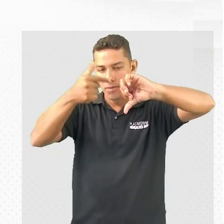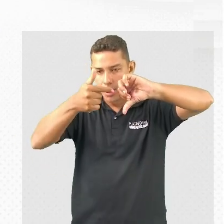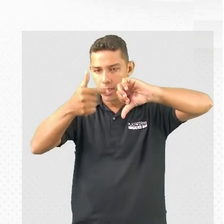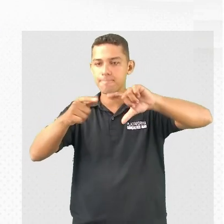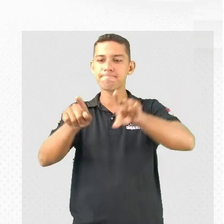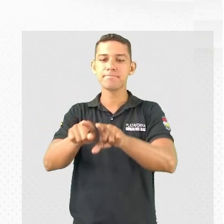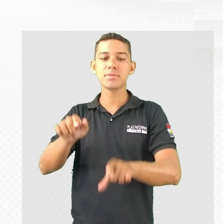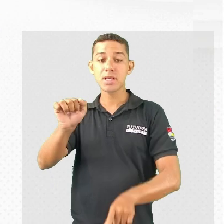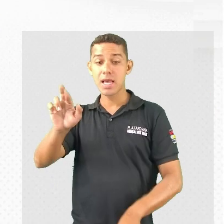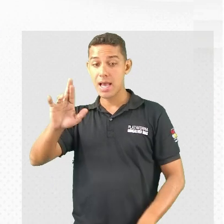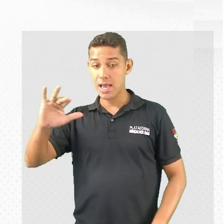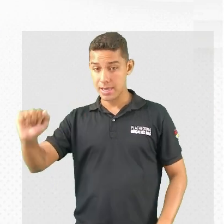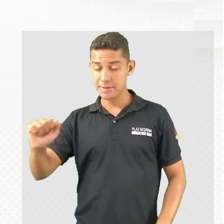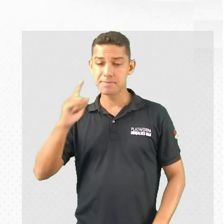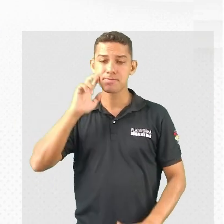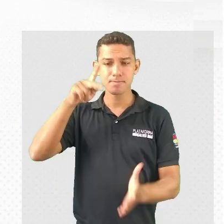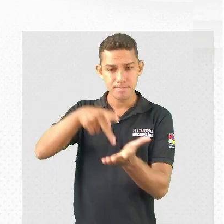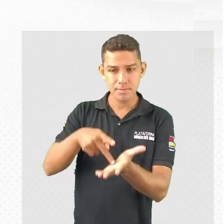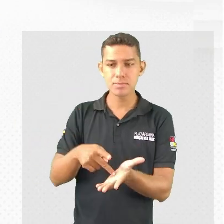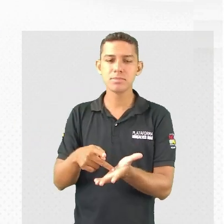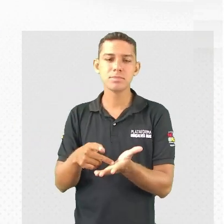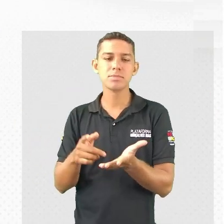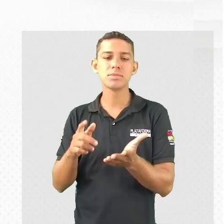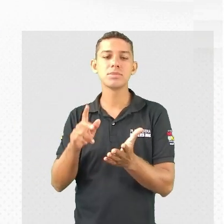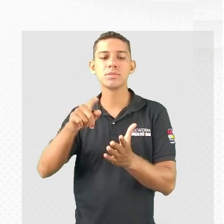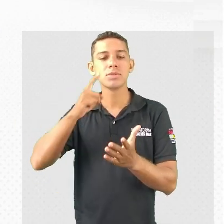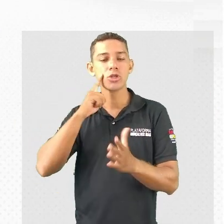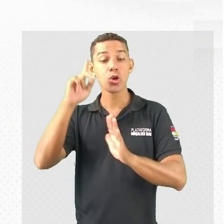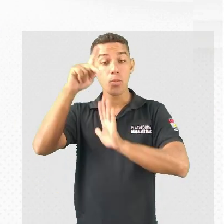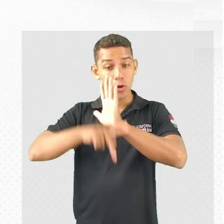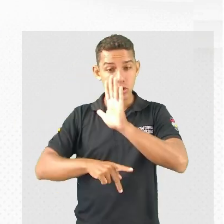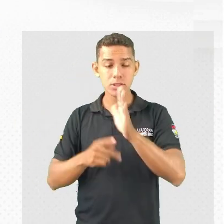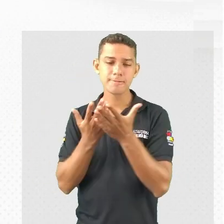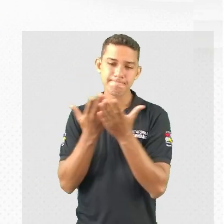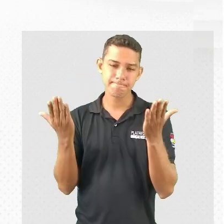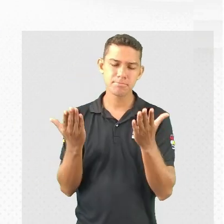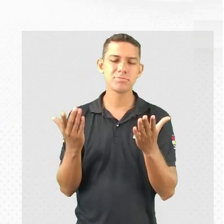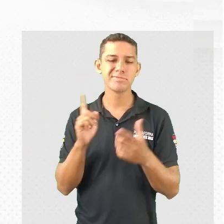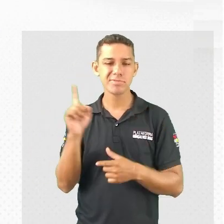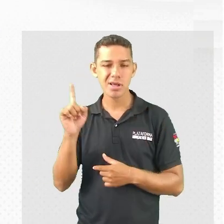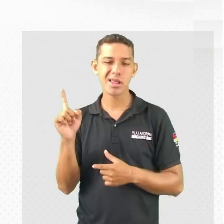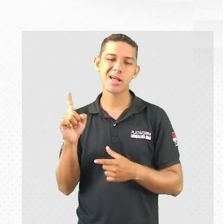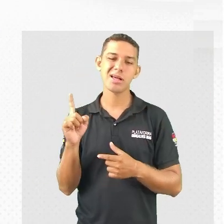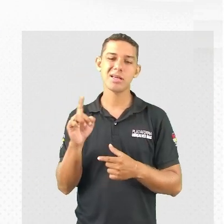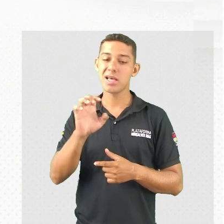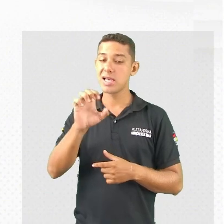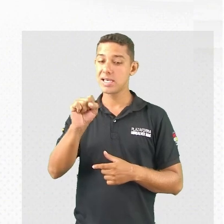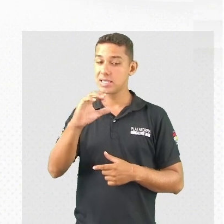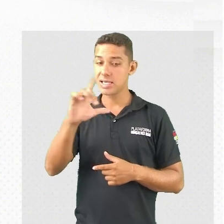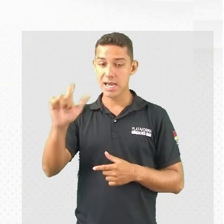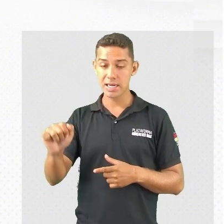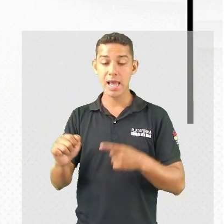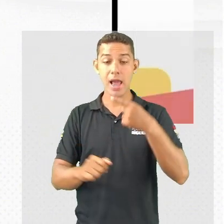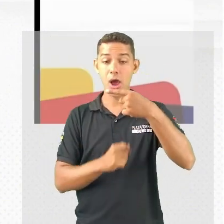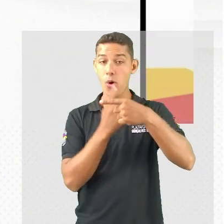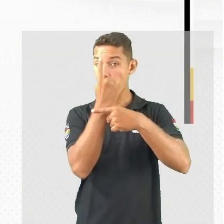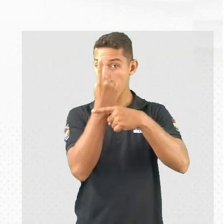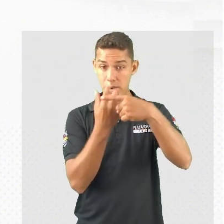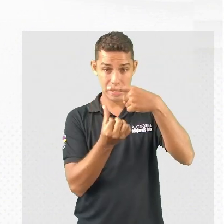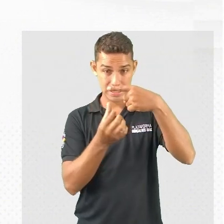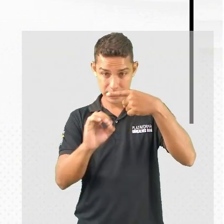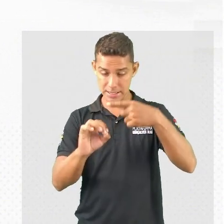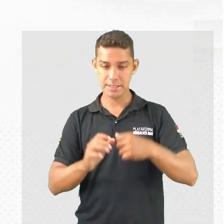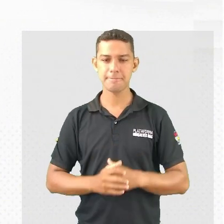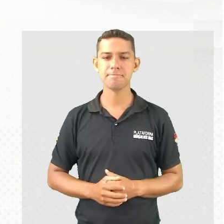real. Determine a área ocupada por esse monumento no projeto construtivo, cuja escala é 1 para 60. Turma, então, a